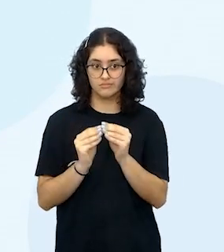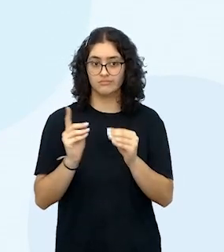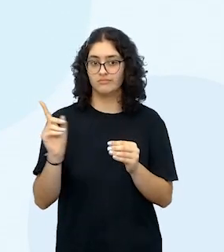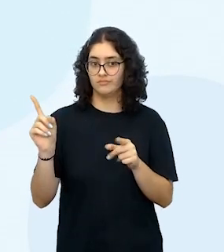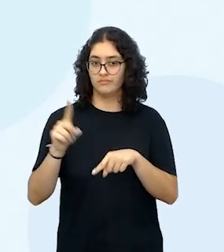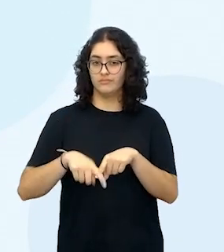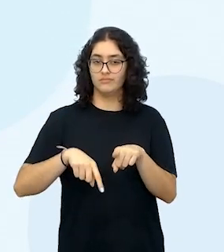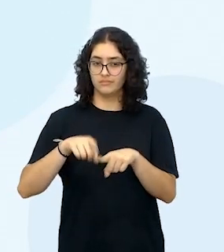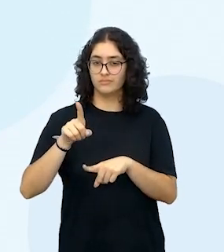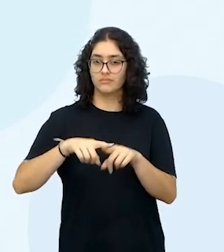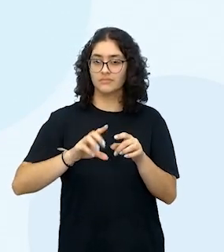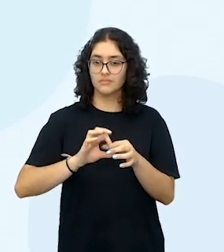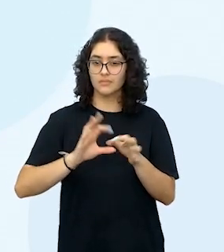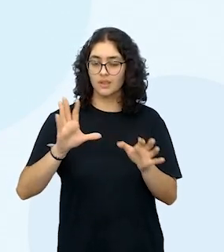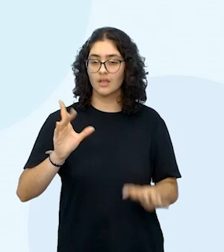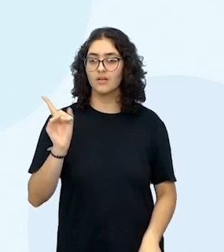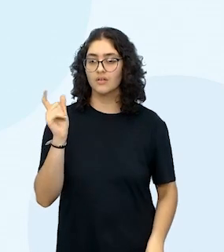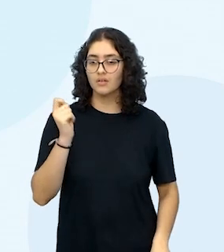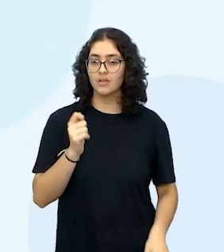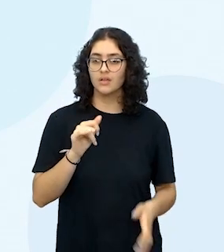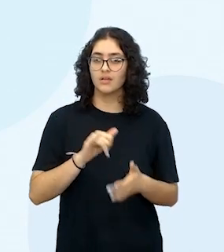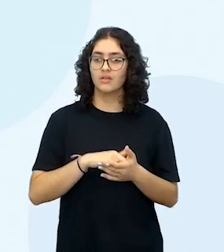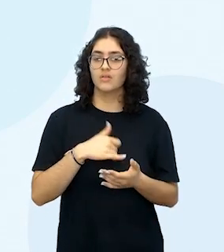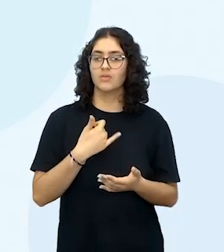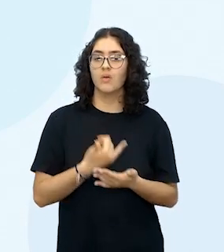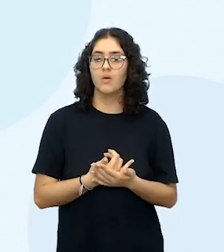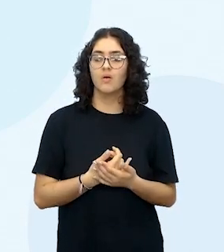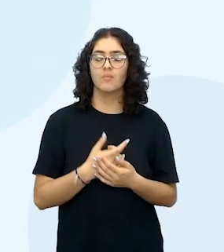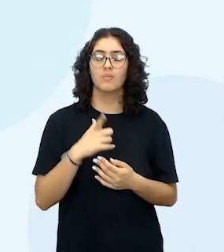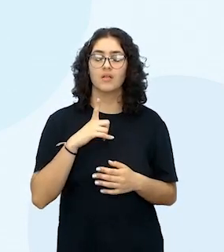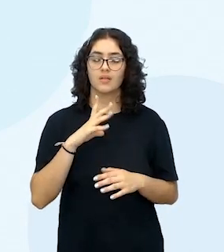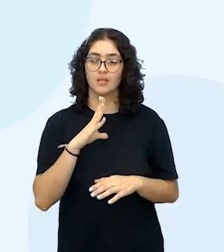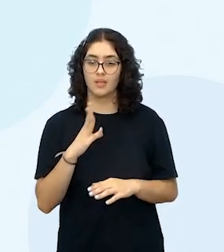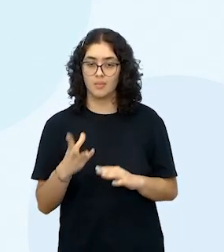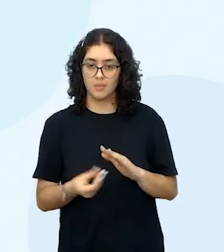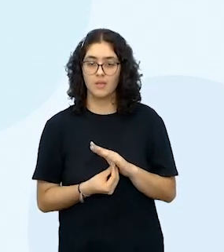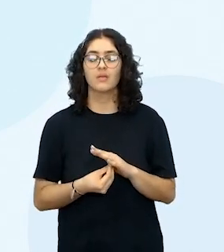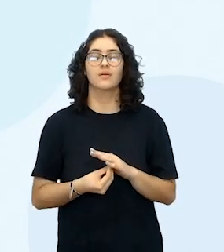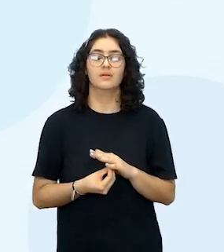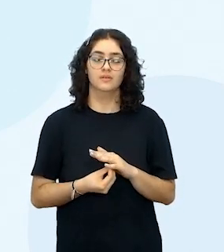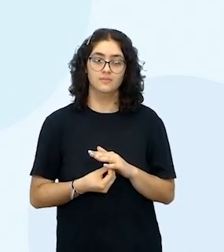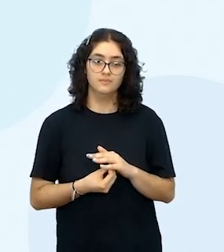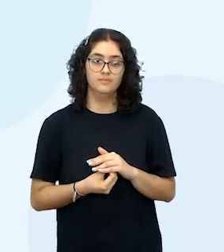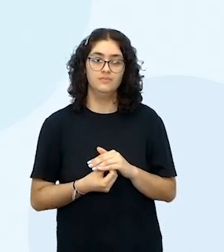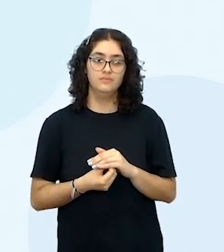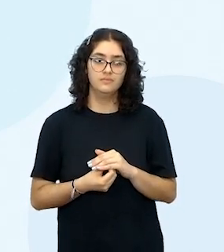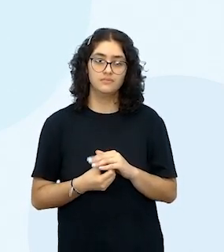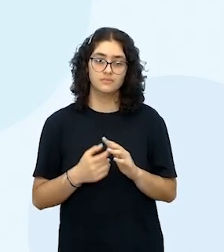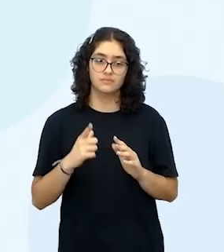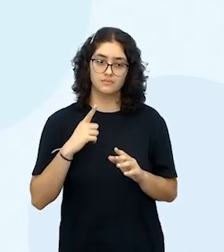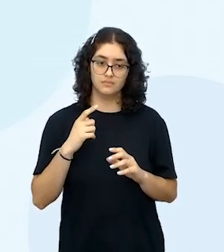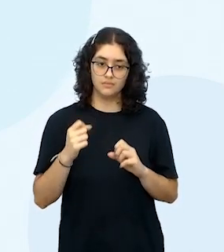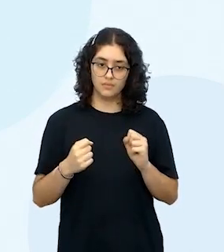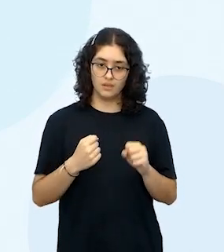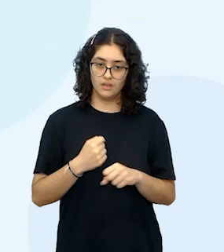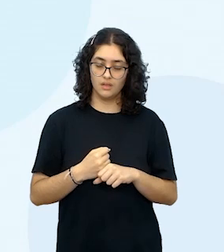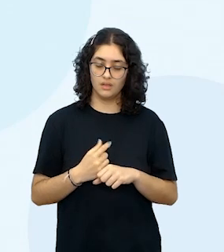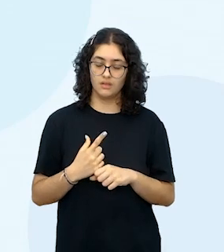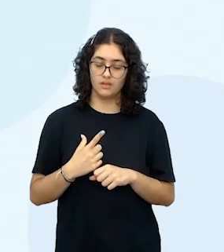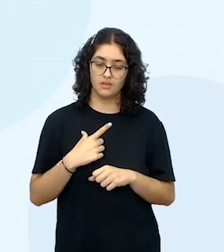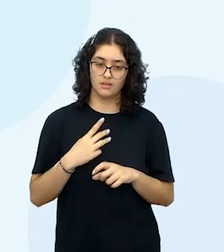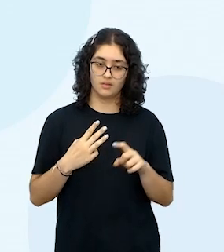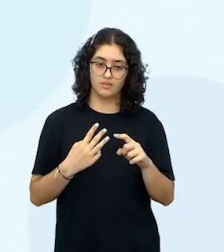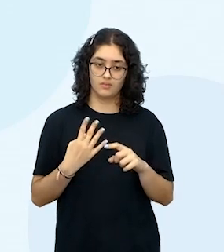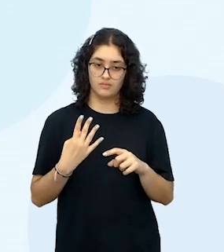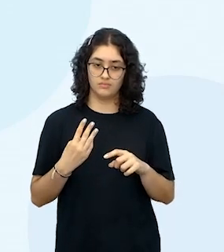material que está disponível para vocês, tanto no YouTube quanto no nosso repositório. E esse ano nós desenvolvemos essas 4 trilhas